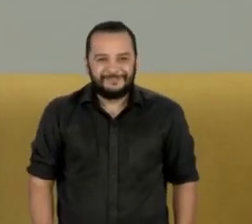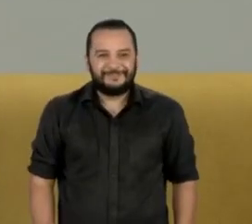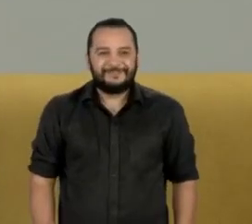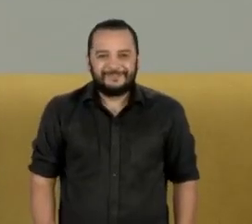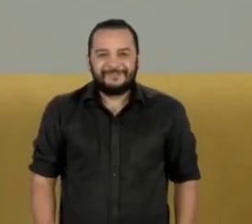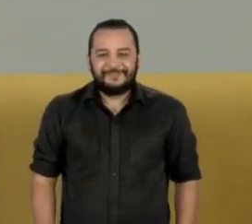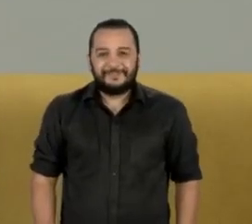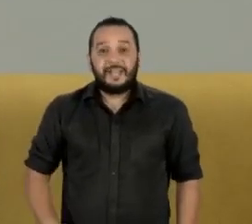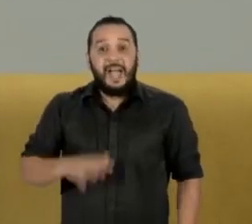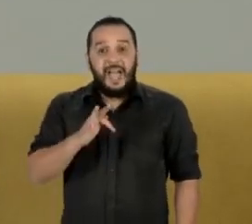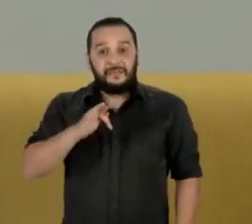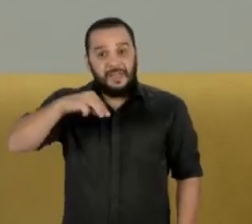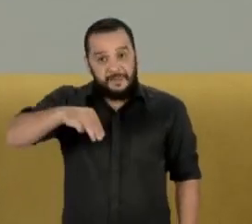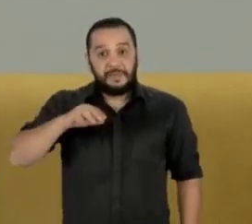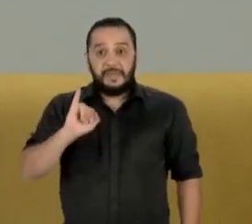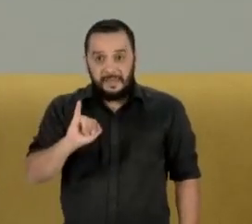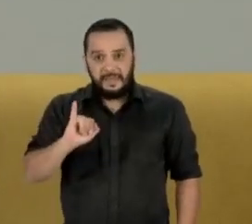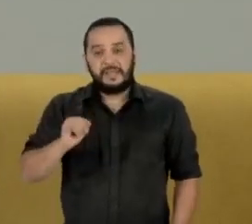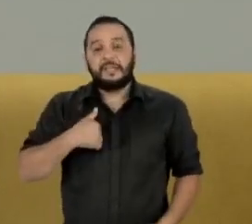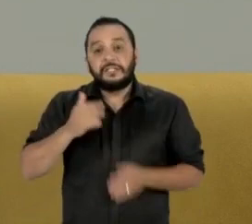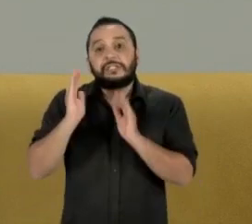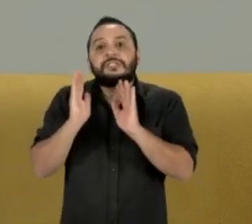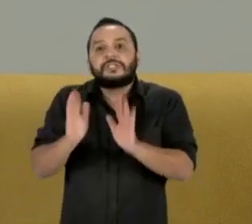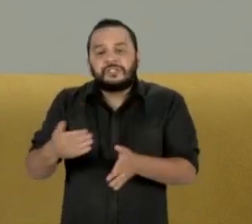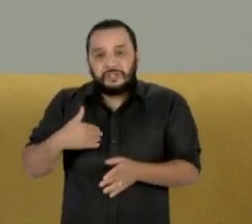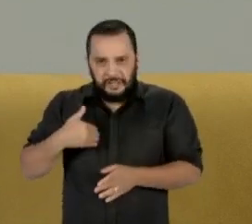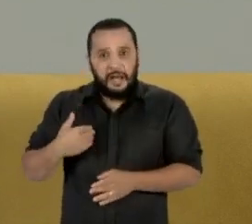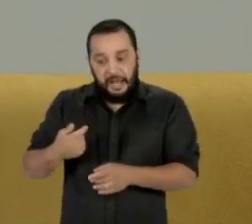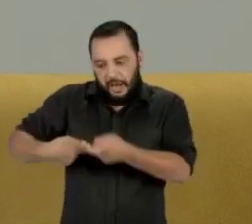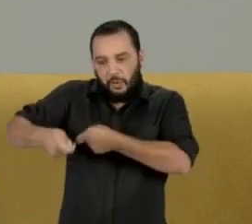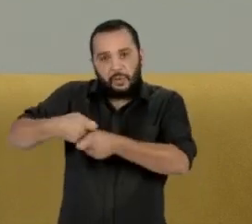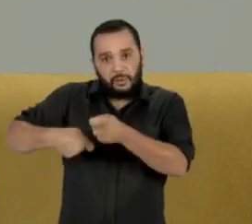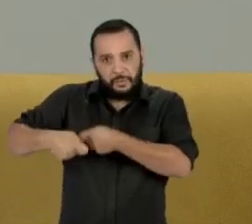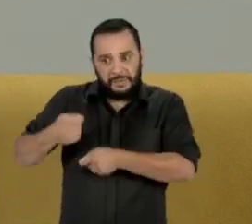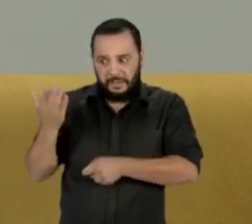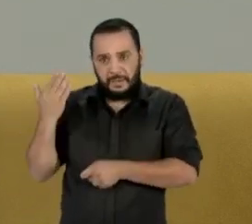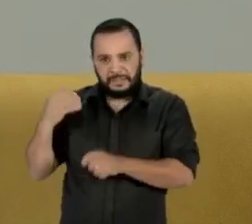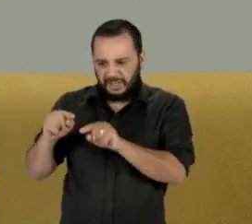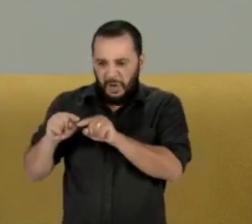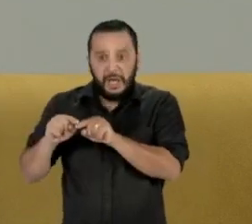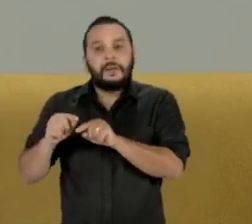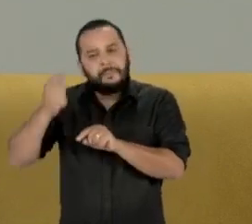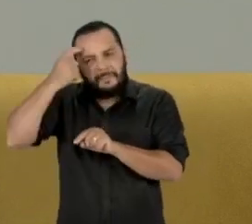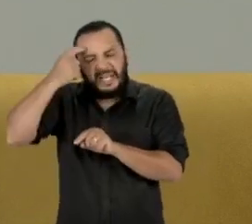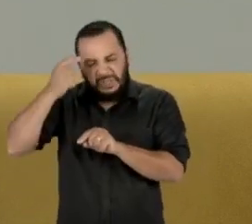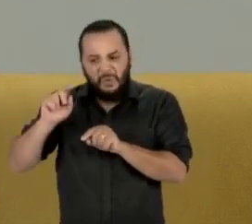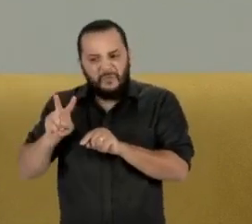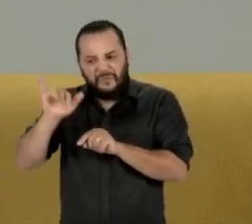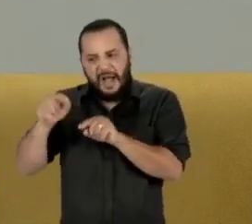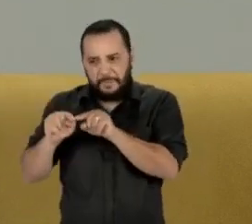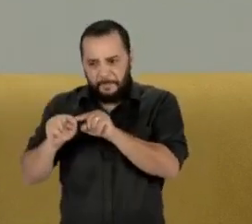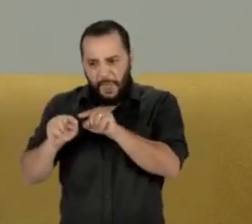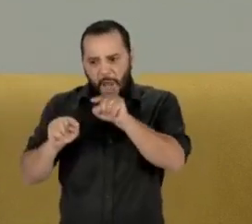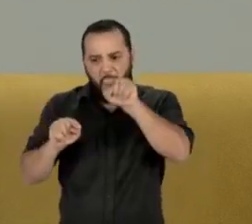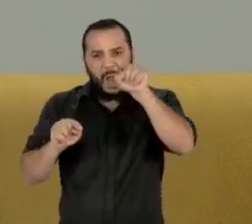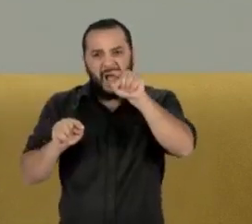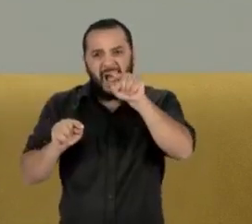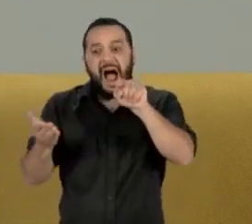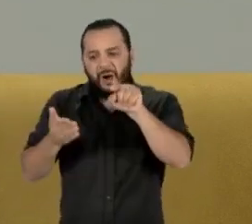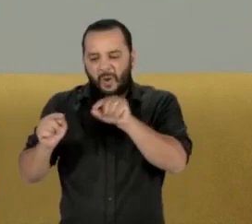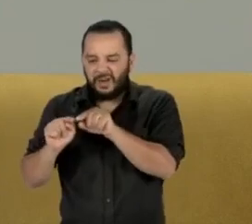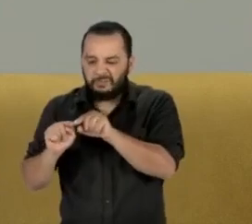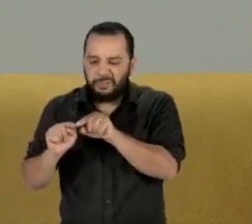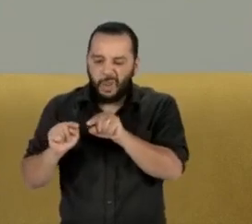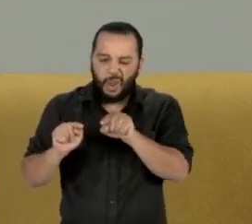O Fundo Monetário Internacional rebaixa a previsão de crescimento da economia global este ano para o menor índice desde a crise financeira